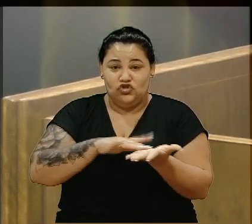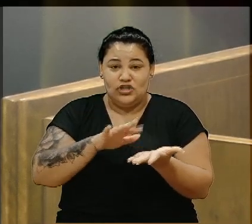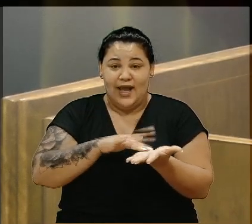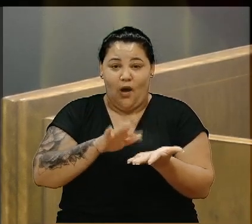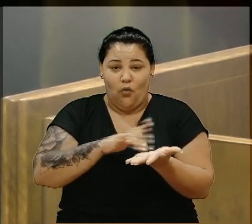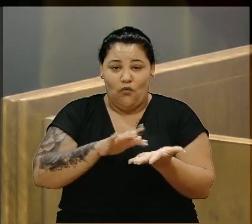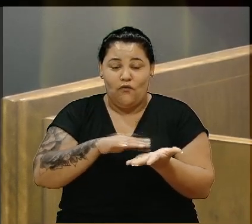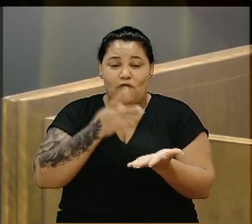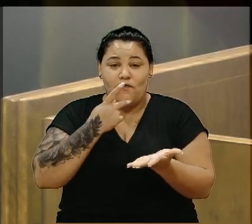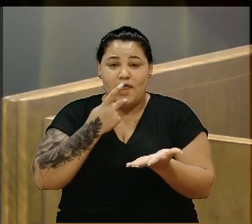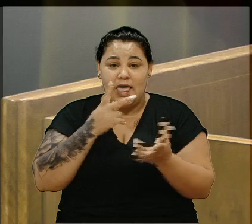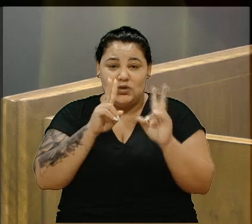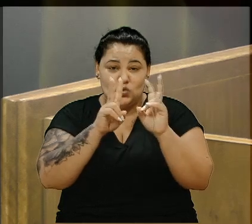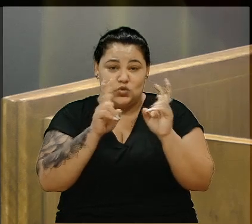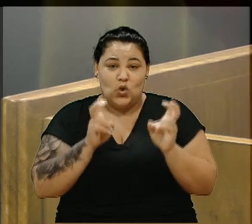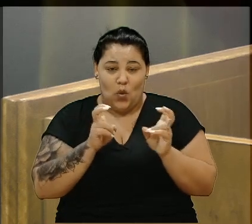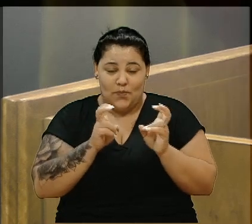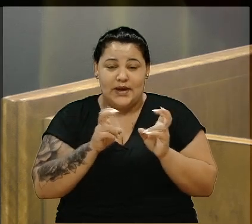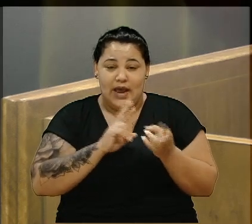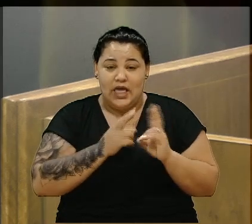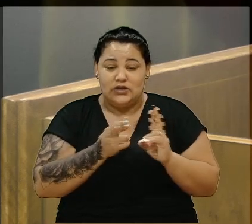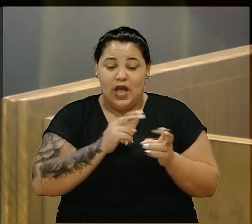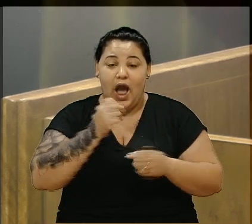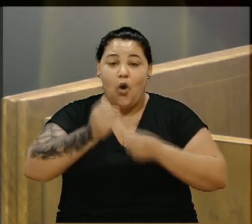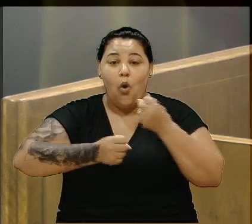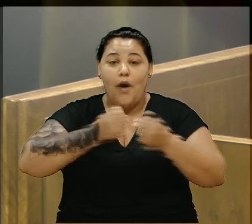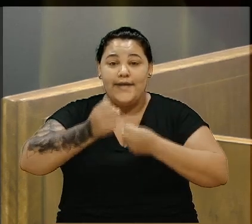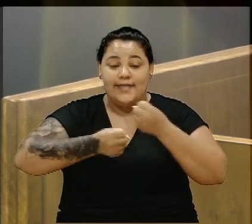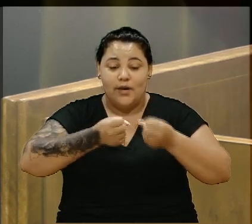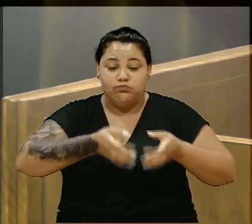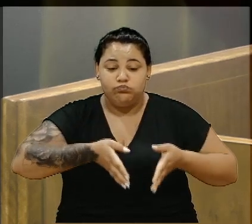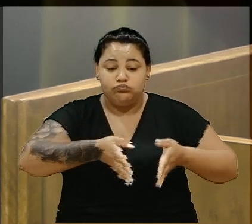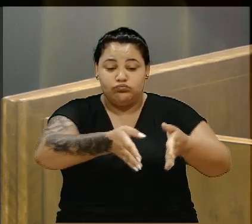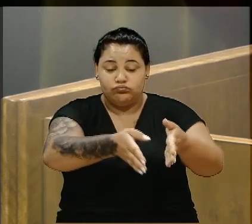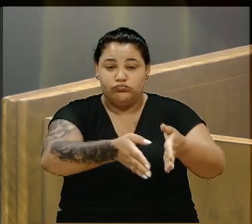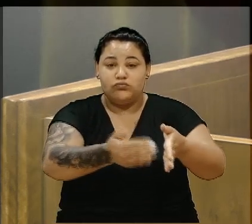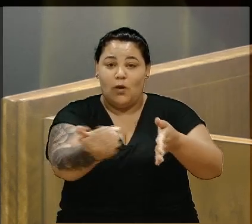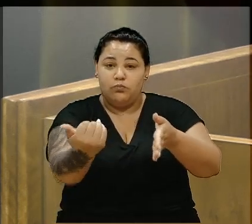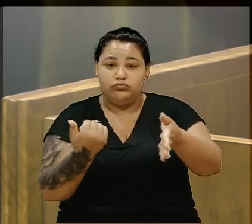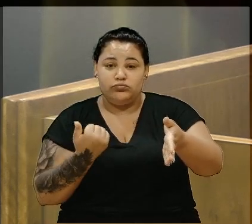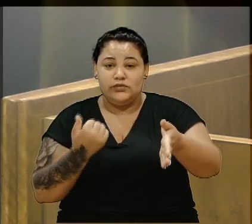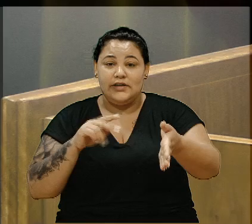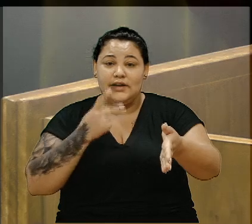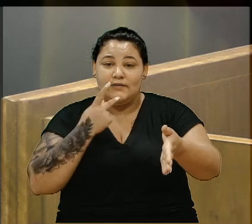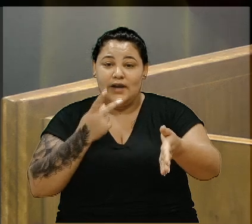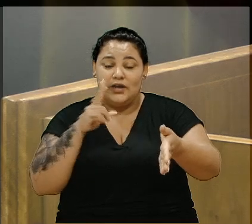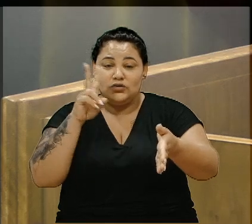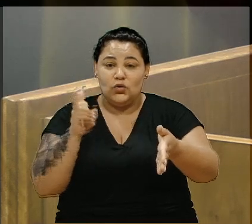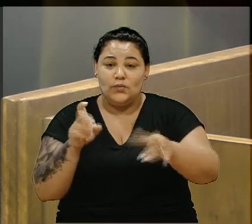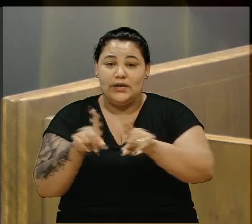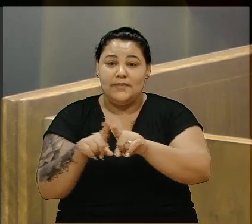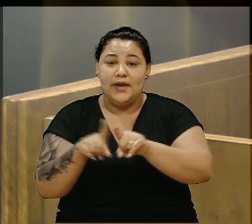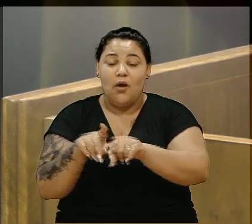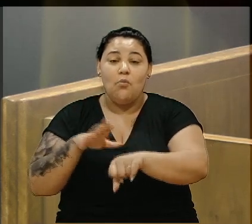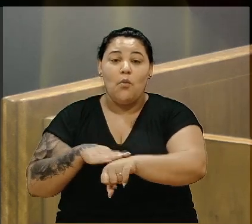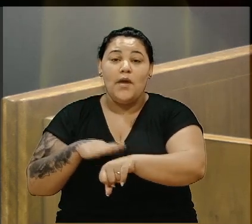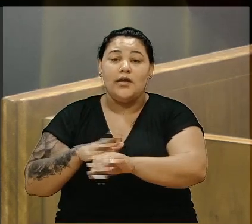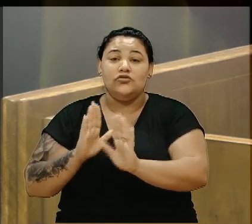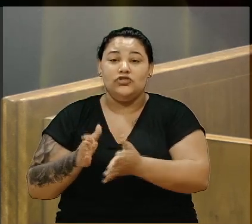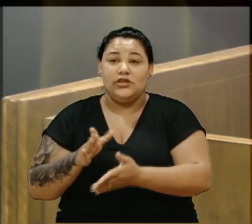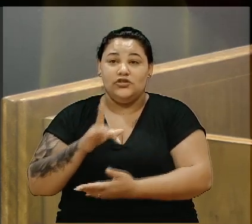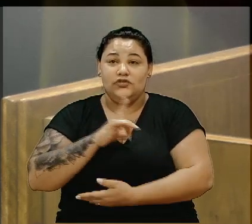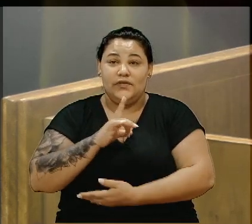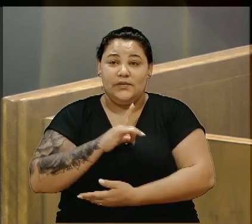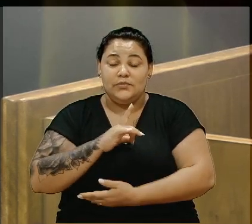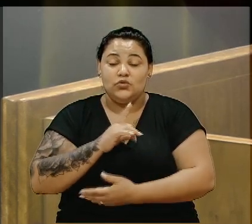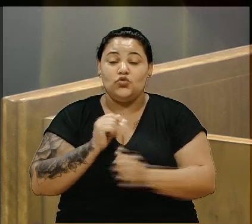sobre essa questão das corridas, né, nas ruas, os corredores, e ele inclusive faz uma citação a esses momentos em que nós já estivemos aqui